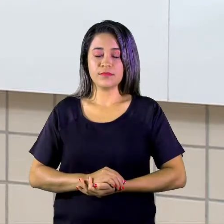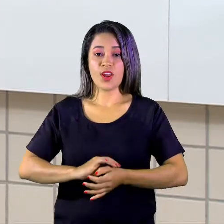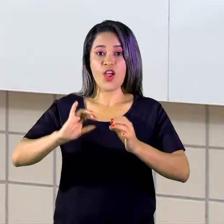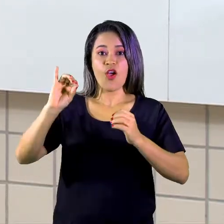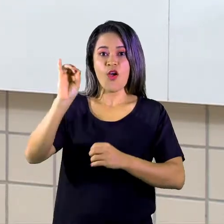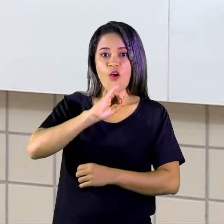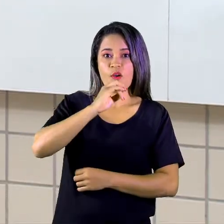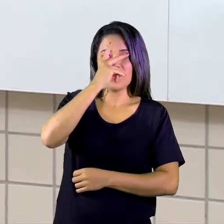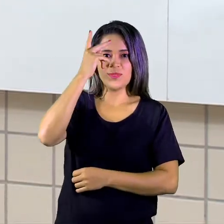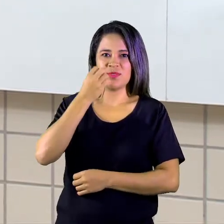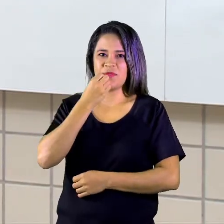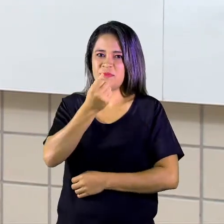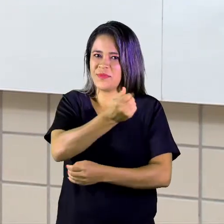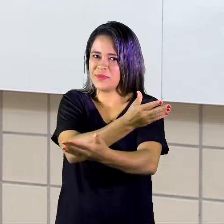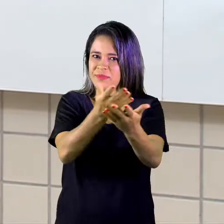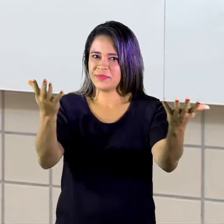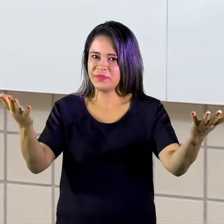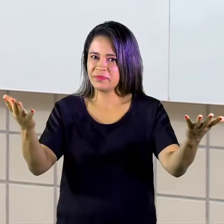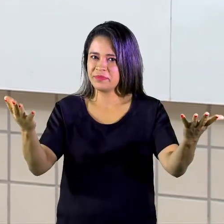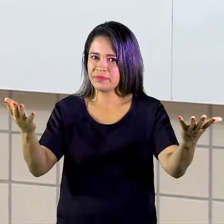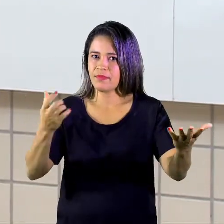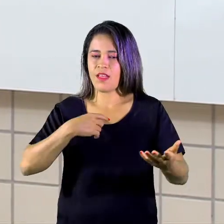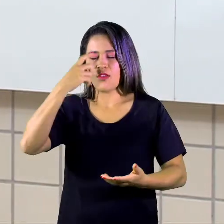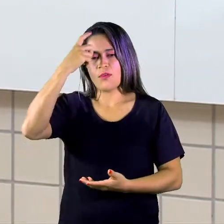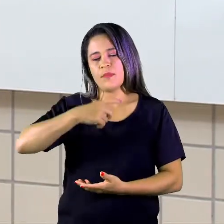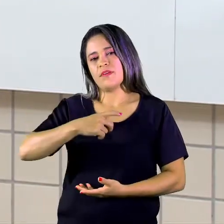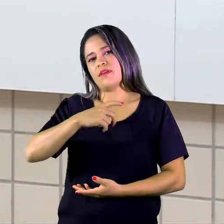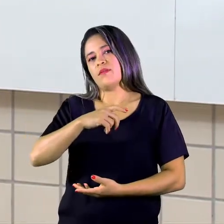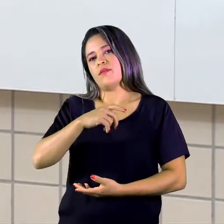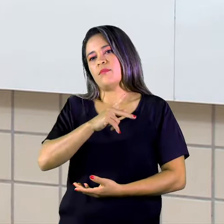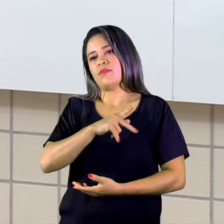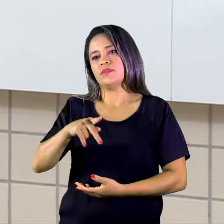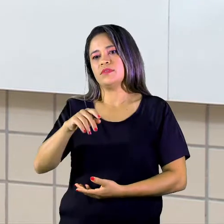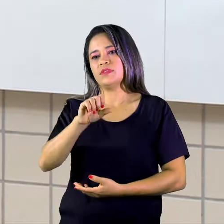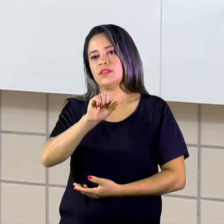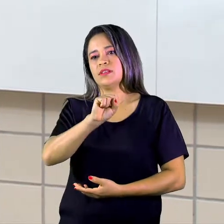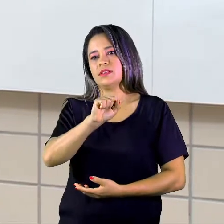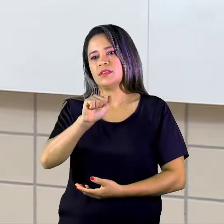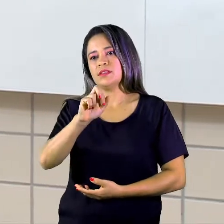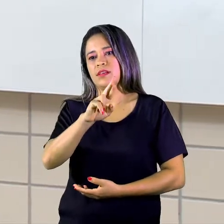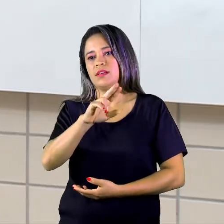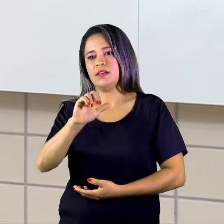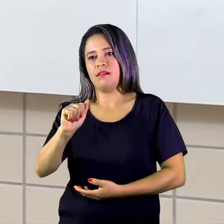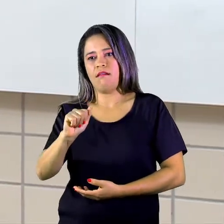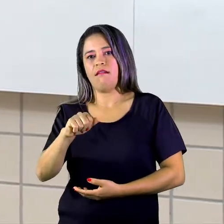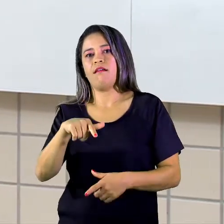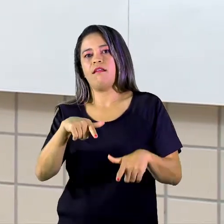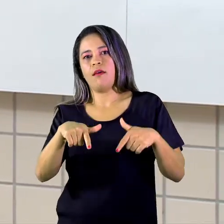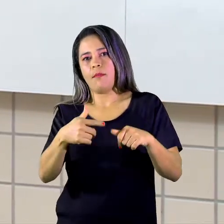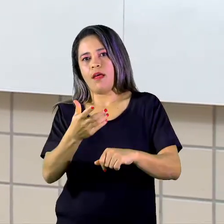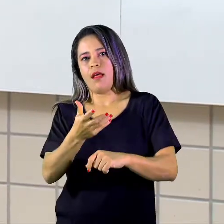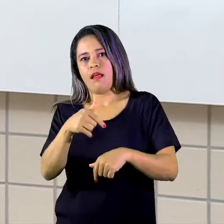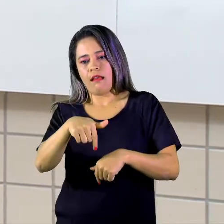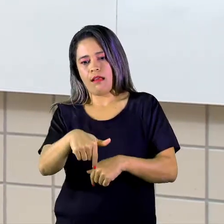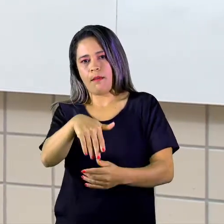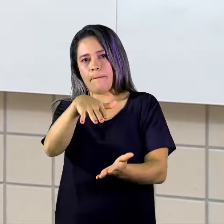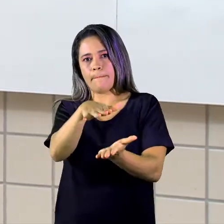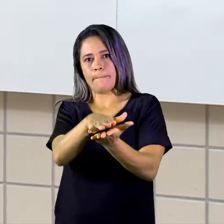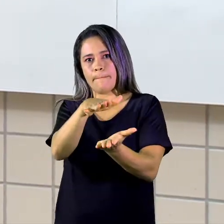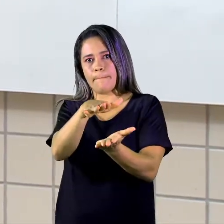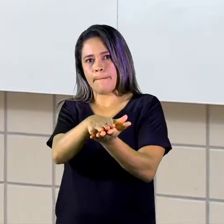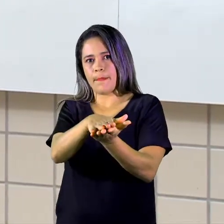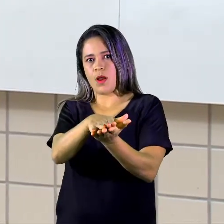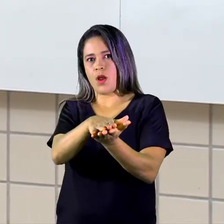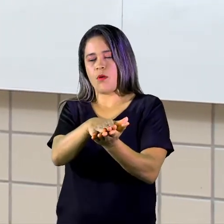Oi pessoal, tudo bem com vocês? Eu sou a professora Sara, trabalho na Rede Municipal de Ensino de Palmas, na Escola Municipal